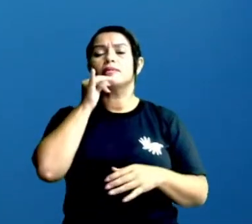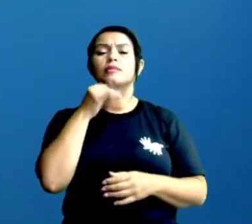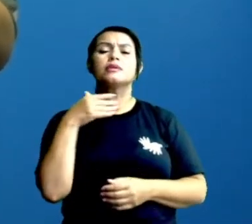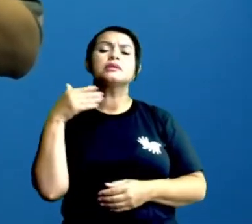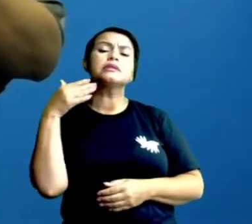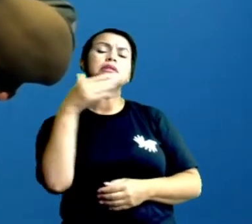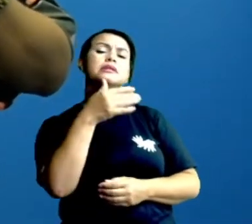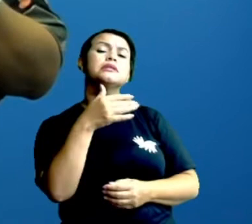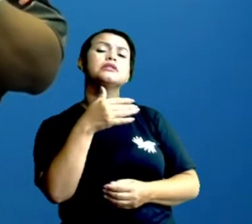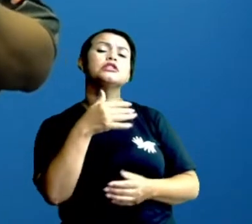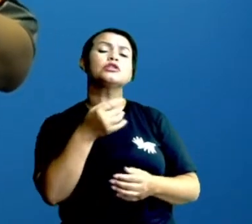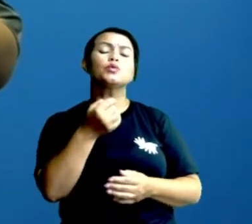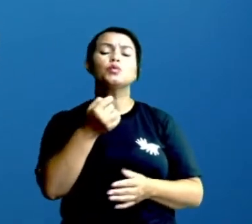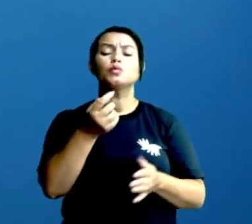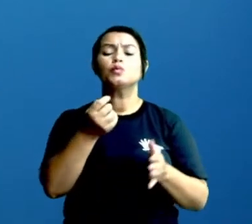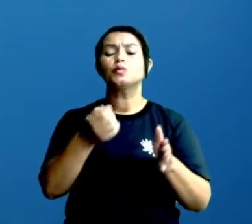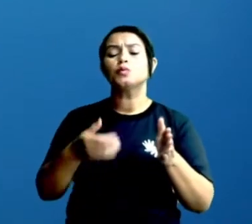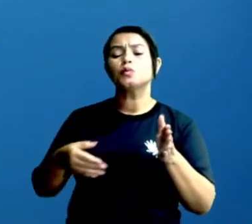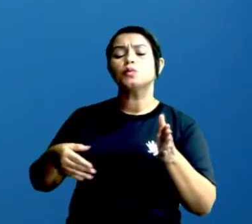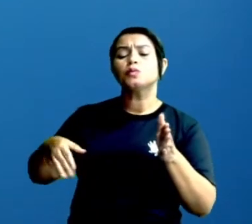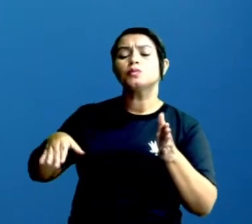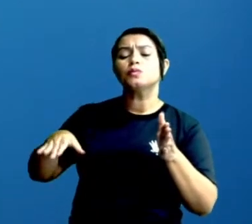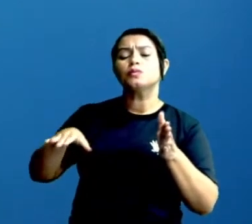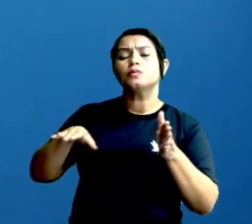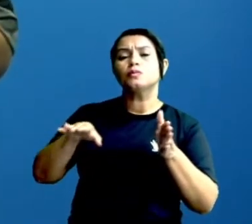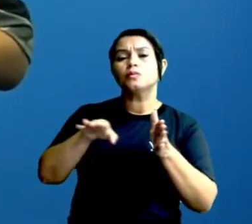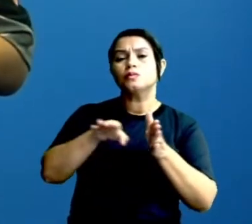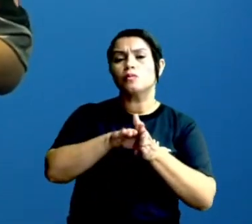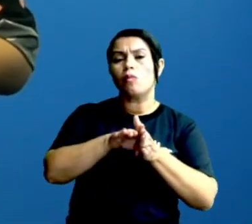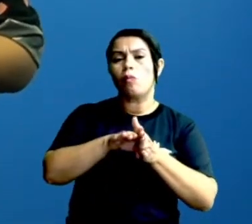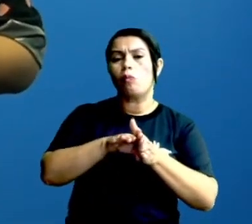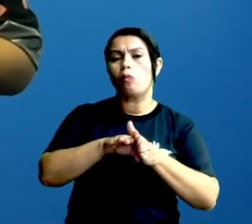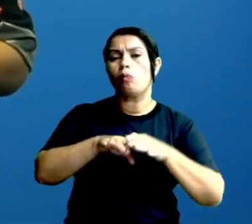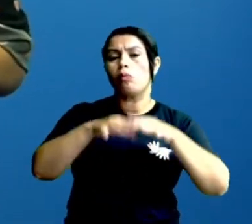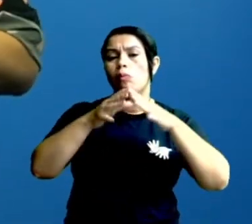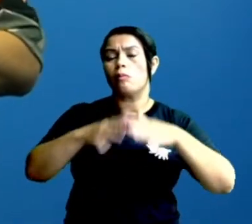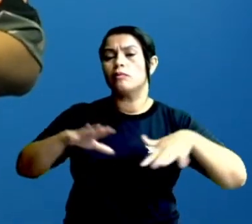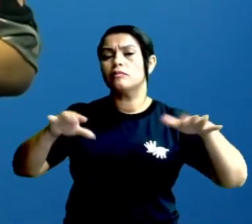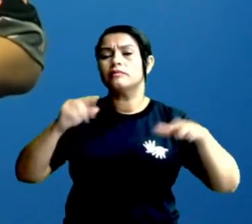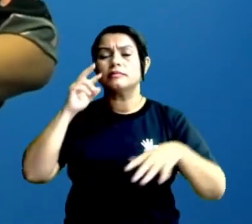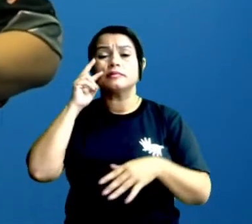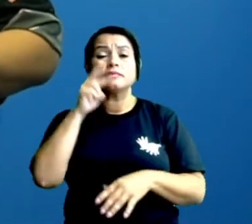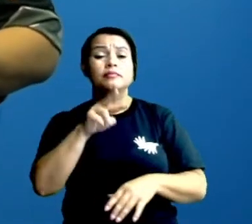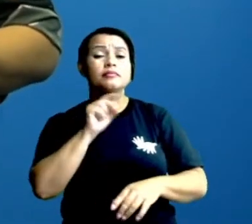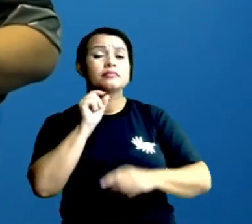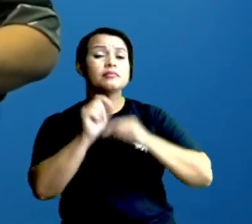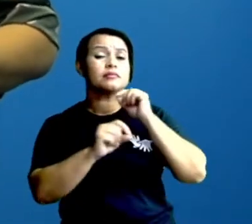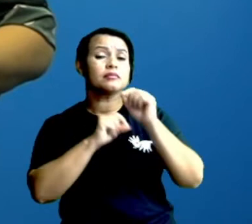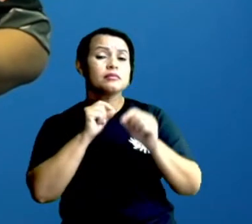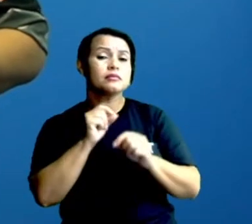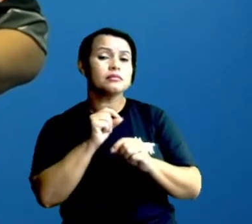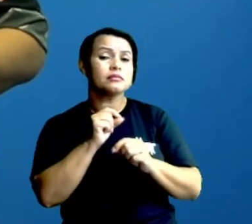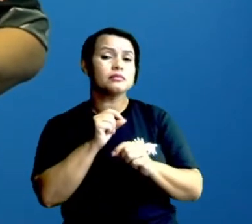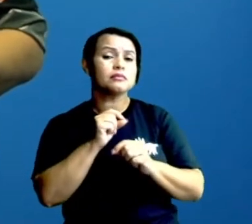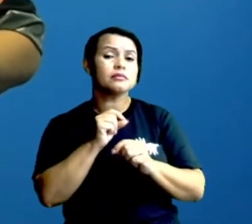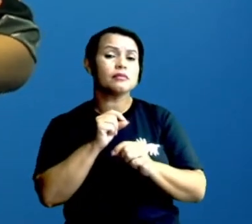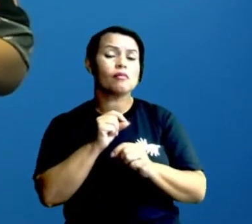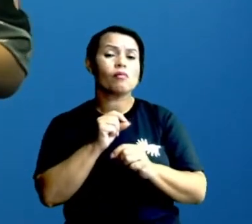indo para a praia, que está chegando no nosso destino, a gente começa a ver o quê? Um exemplo.